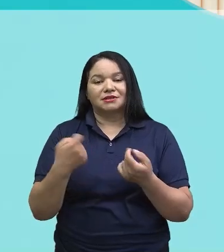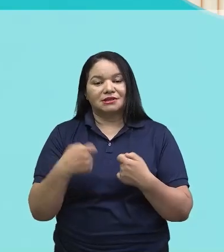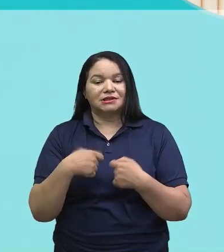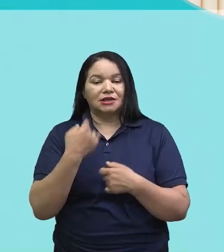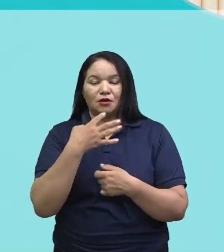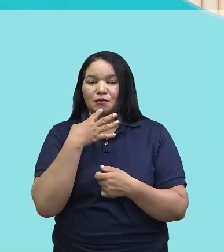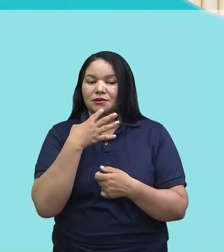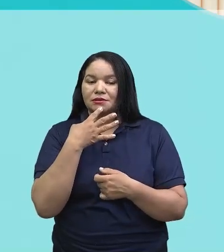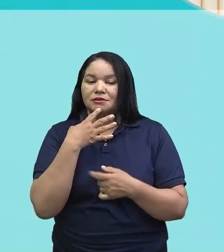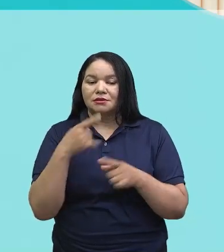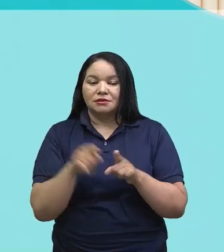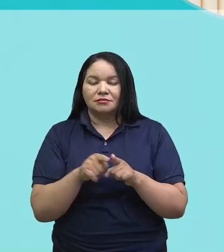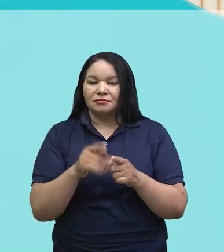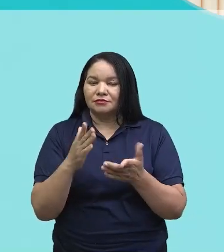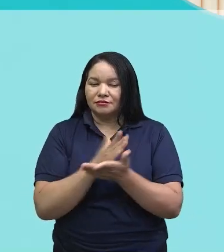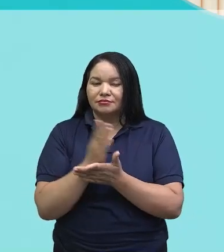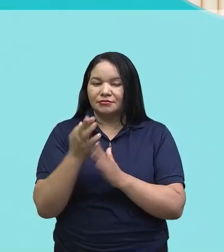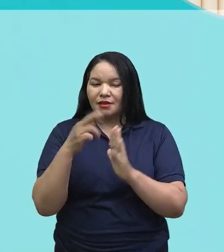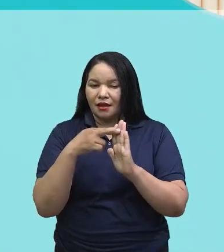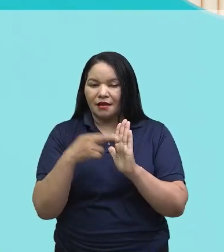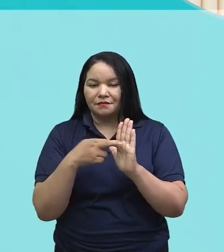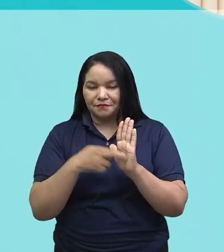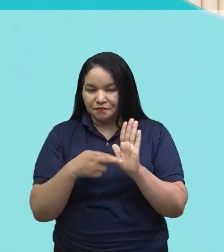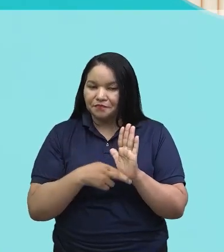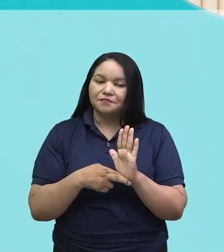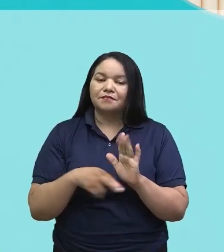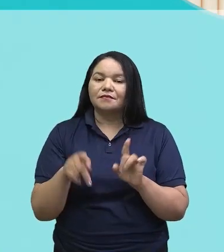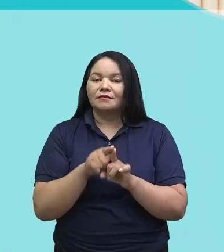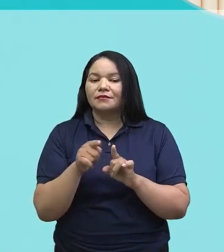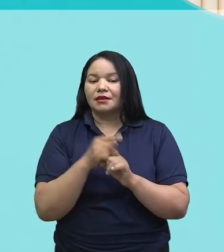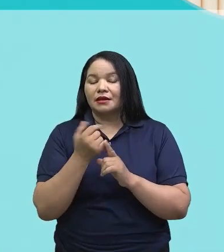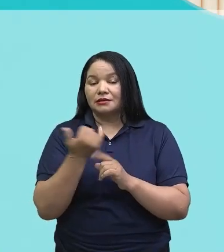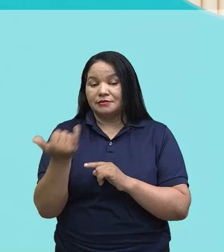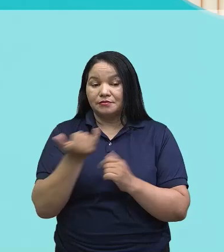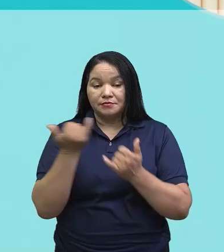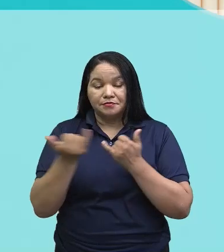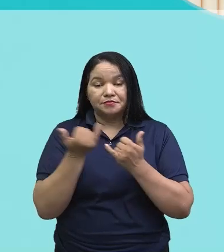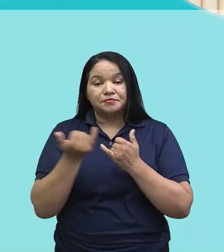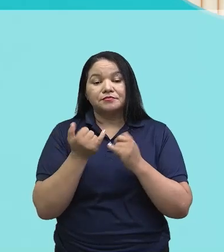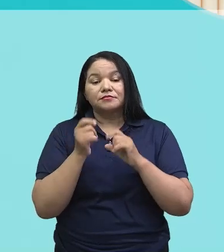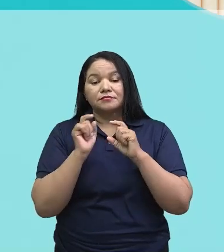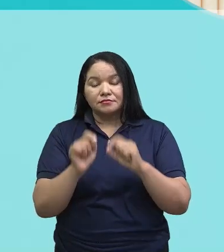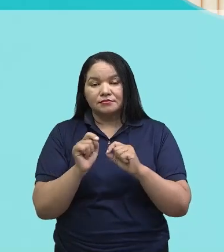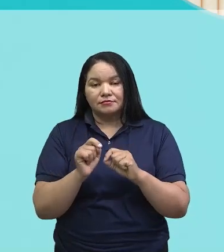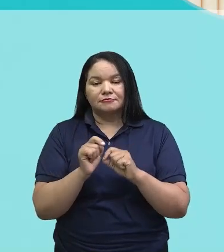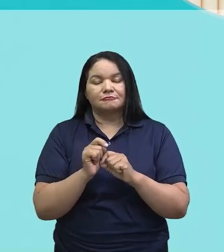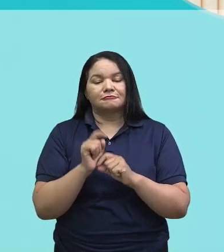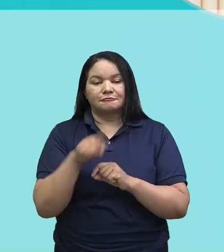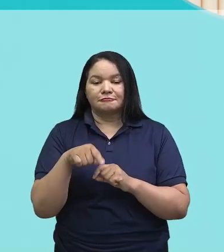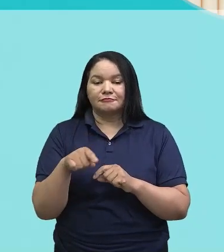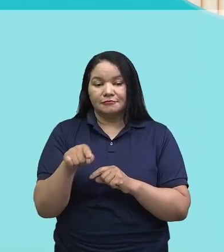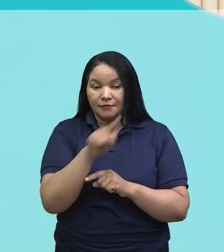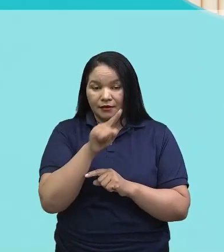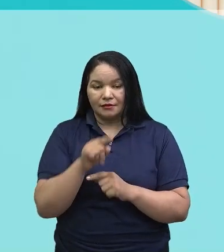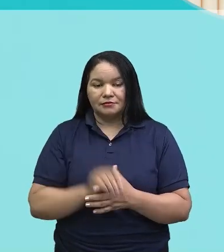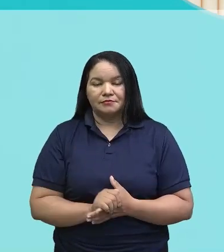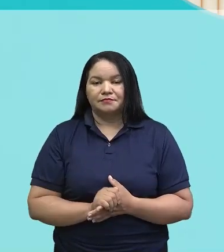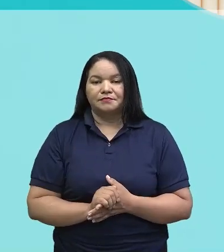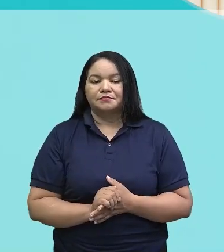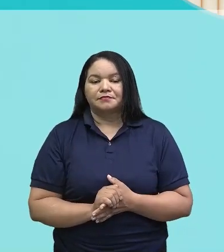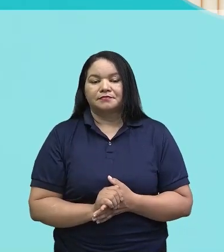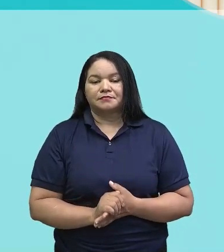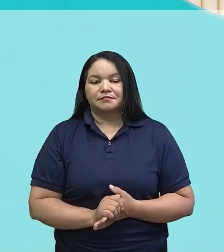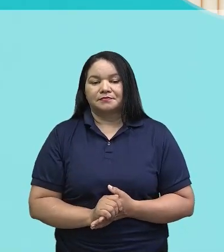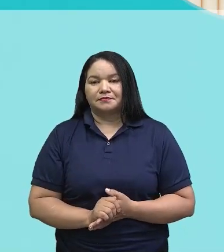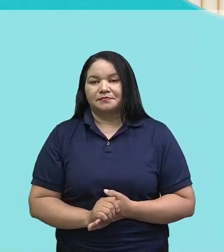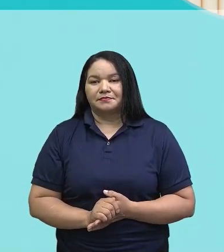precisa conhecer algumas regras, né, que indicam a crase, certo? Então, vamos